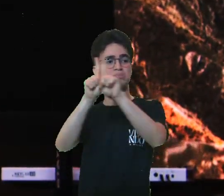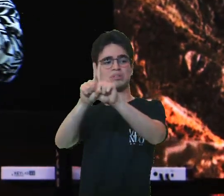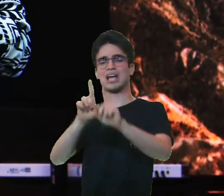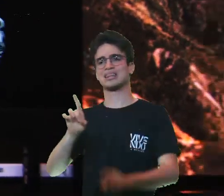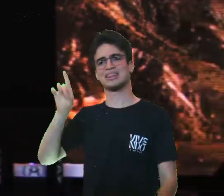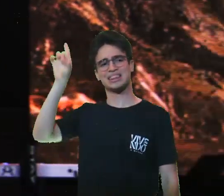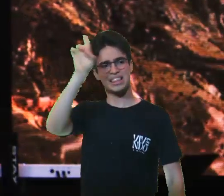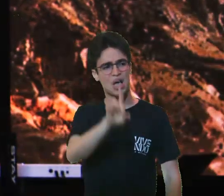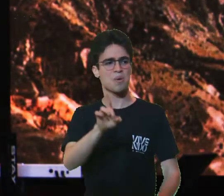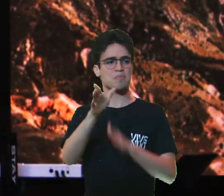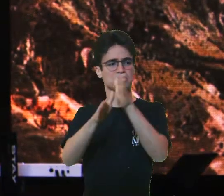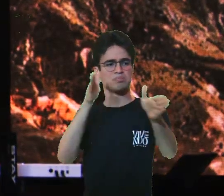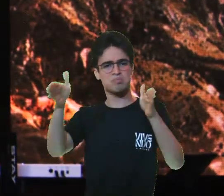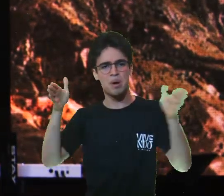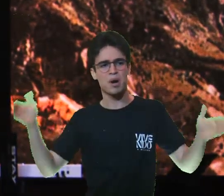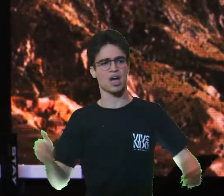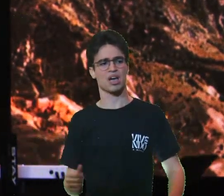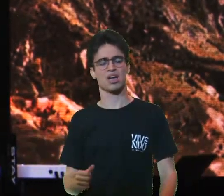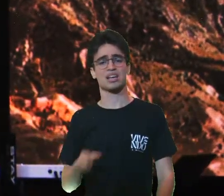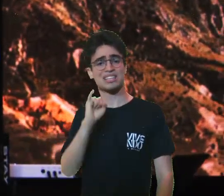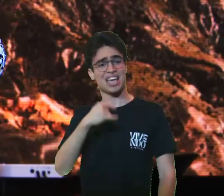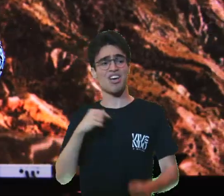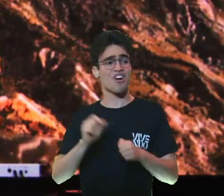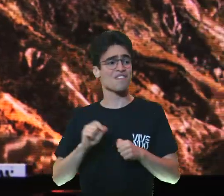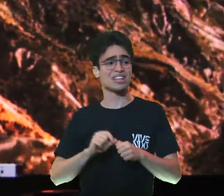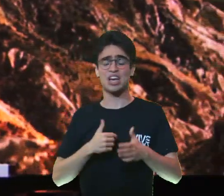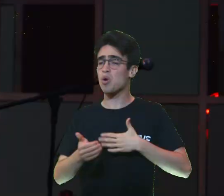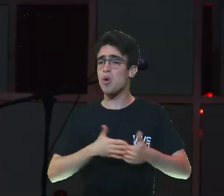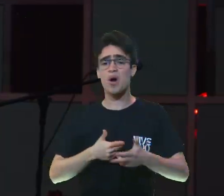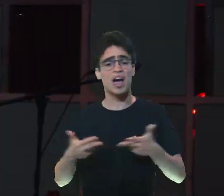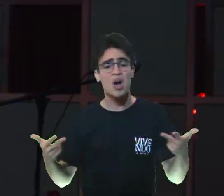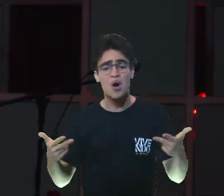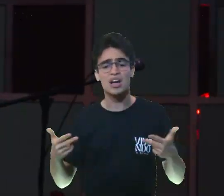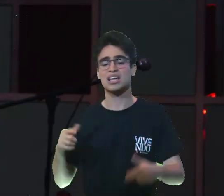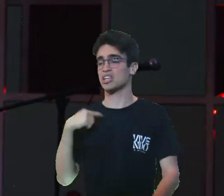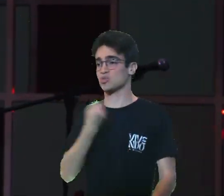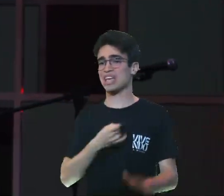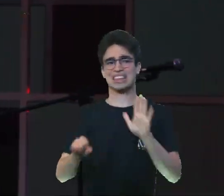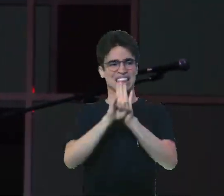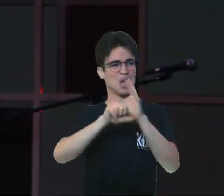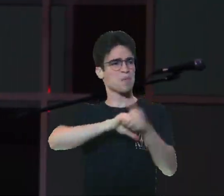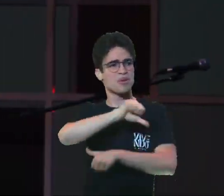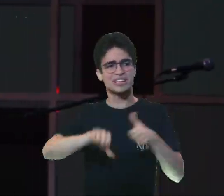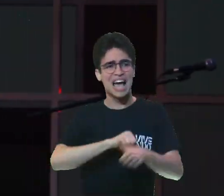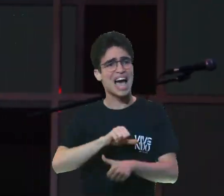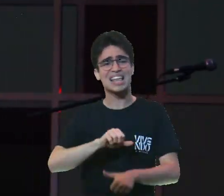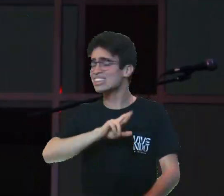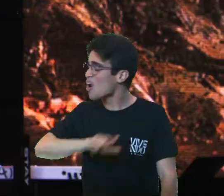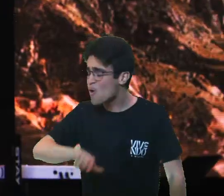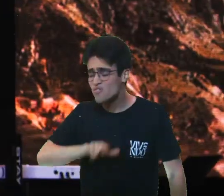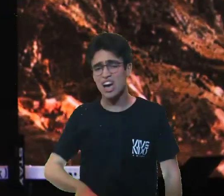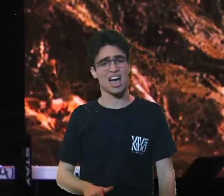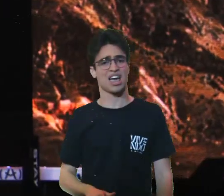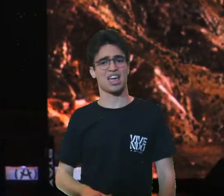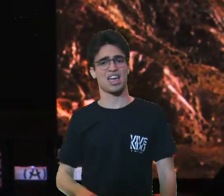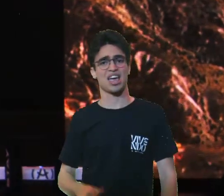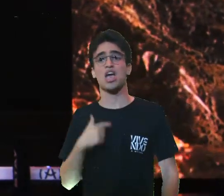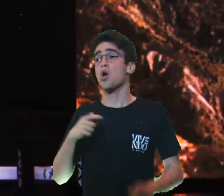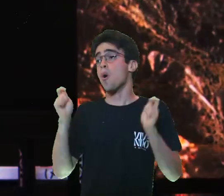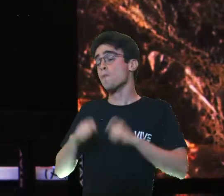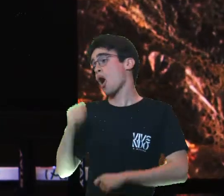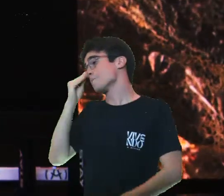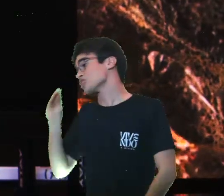divina. Nada que façamos vai mudar essa identidade. Podemos negligenciar a praticidade